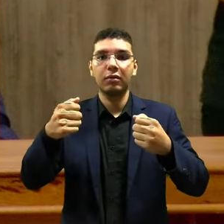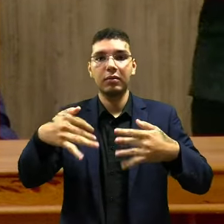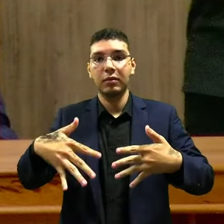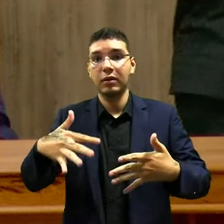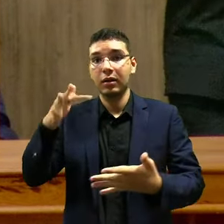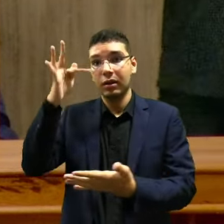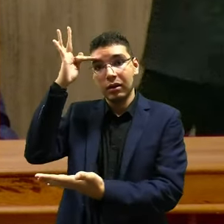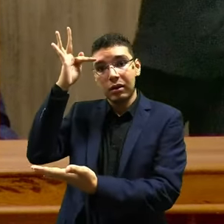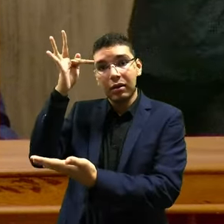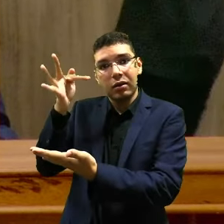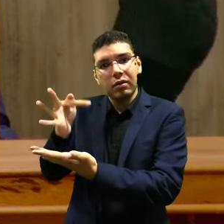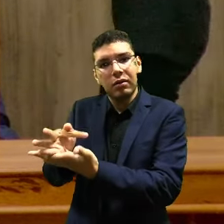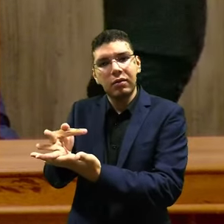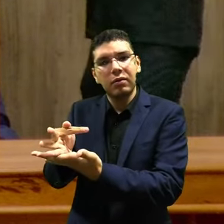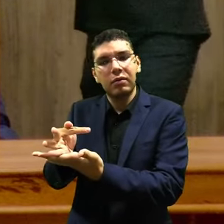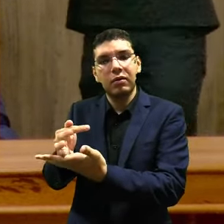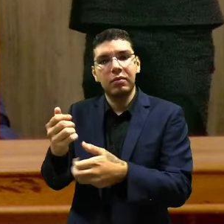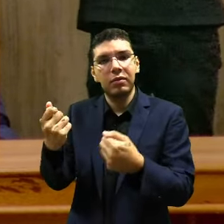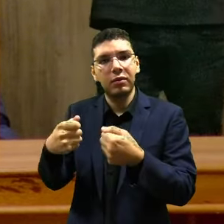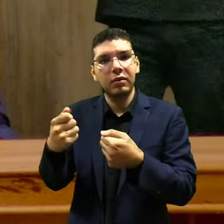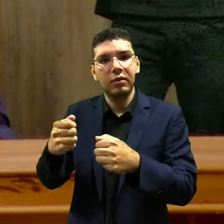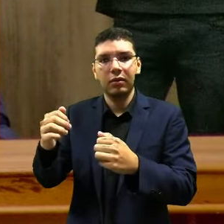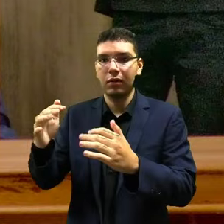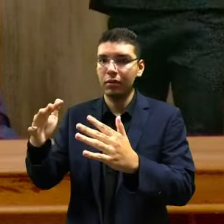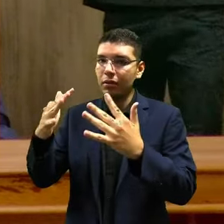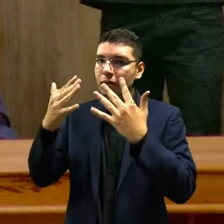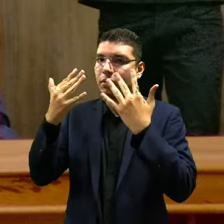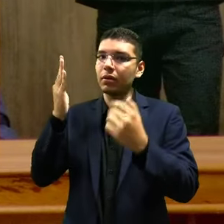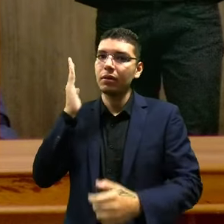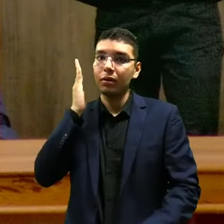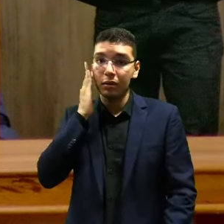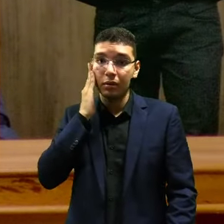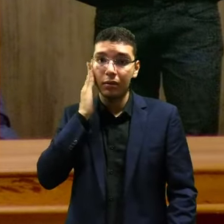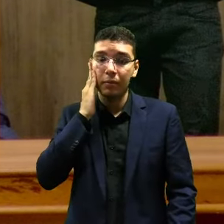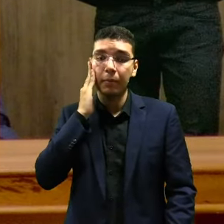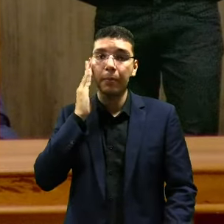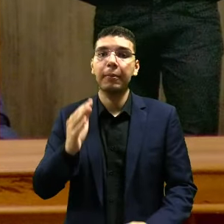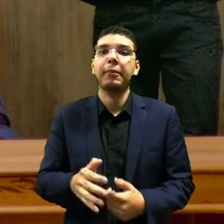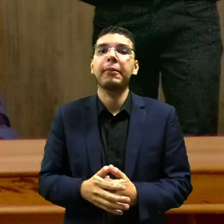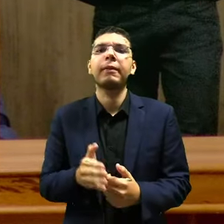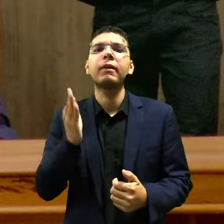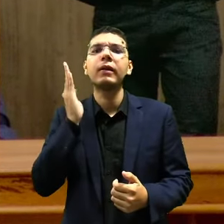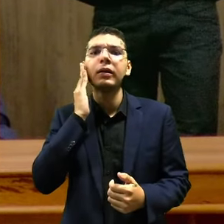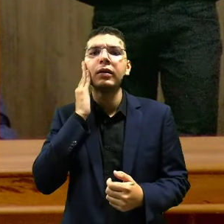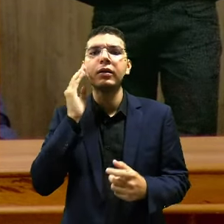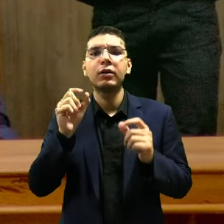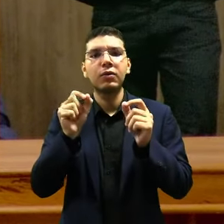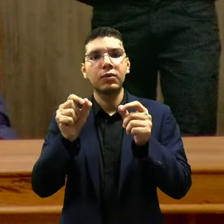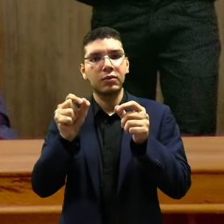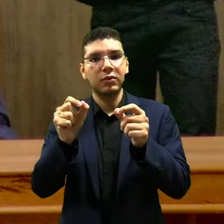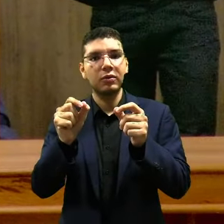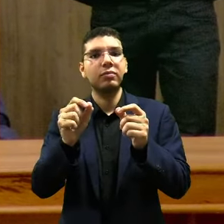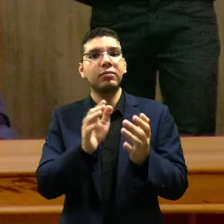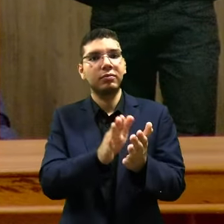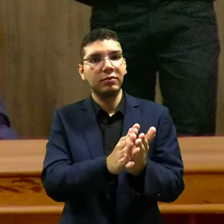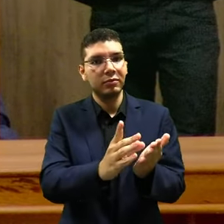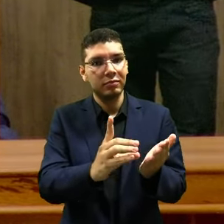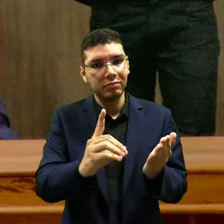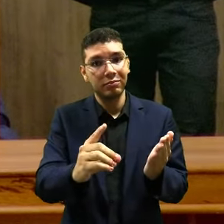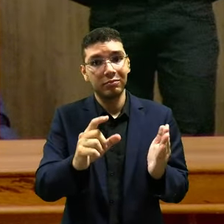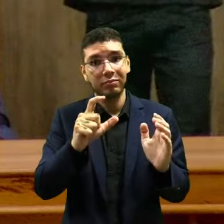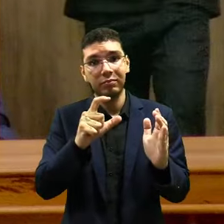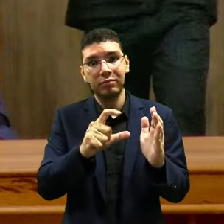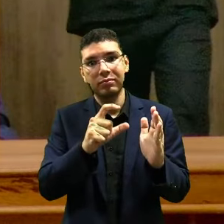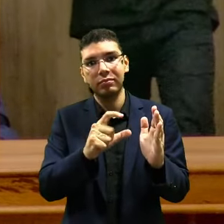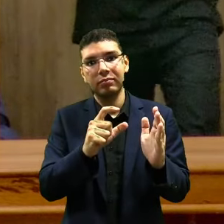escutar Não é só o escutar a fé vem pelo ouvi o ouvi o quê a palavra de Deus a